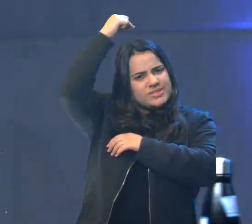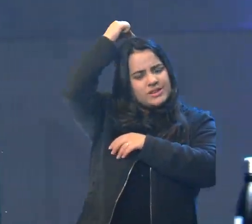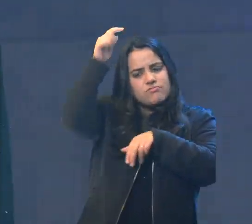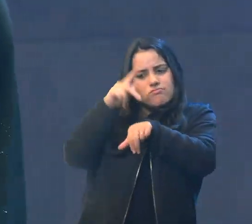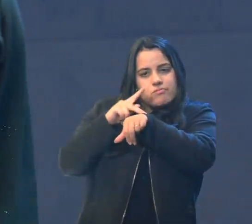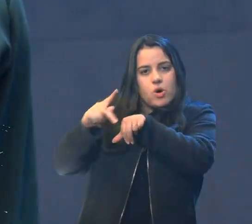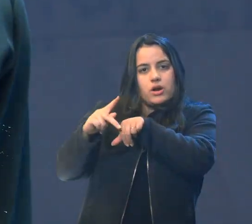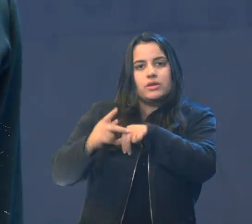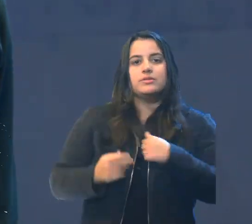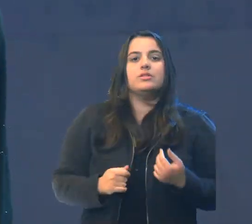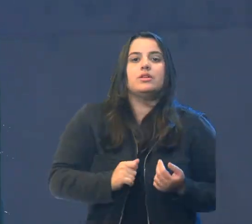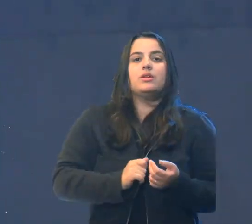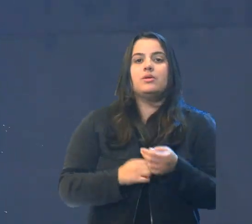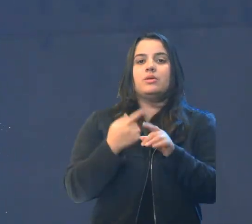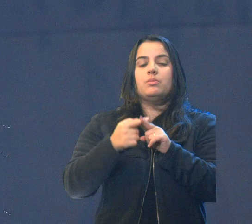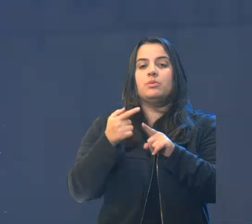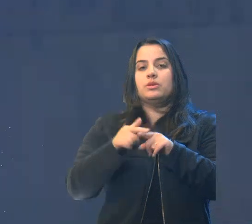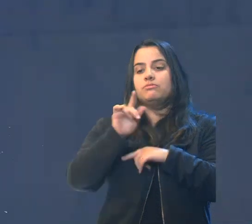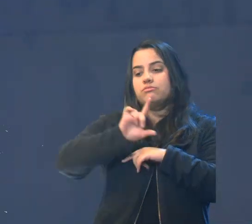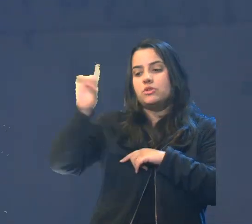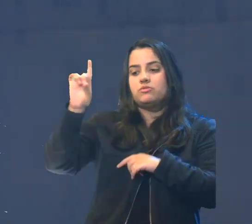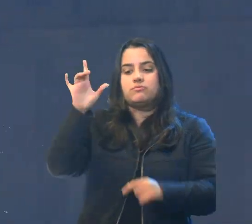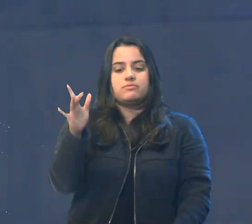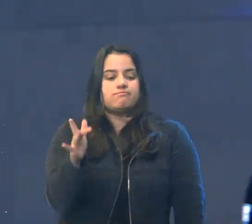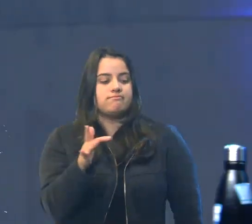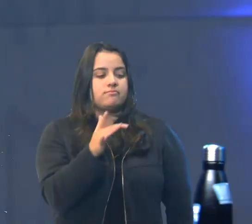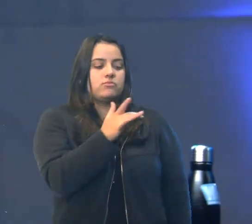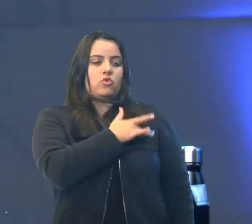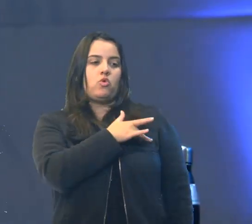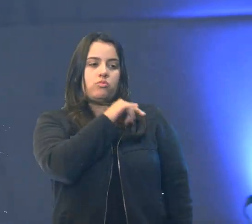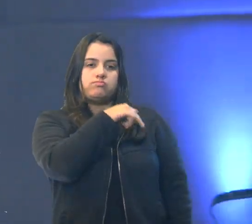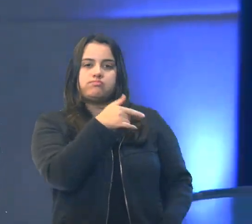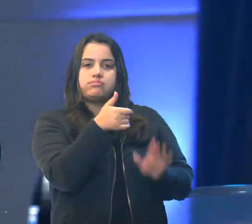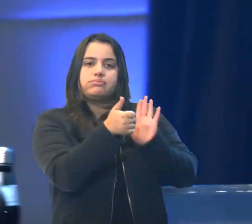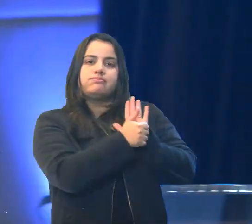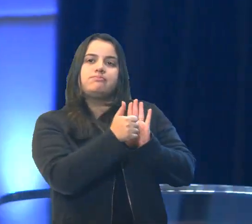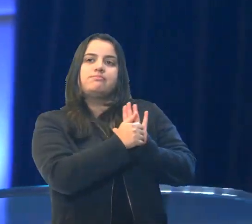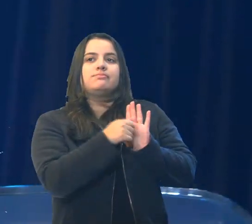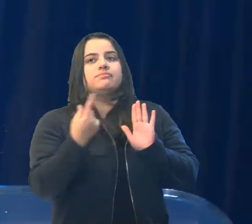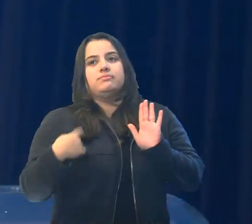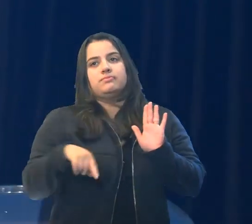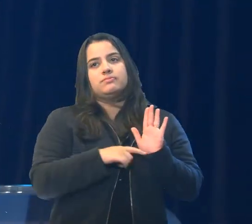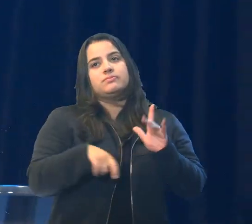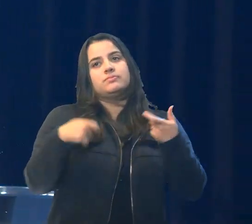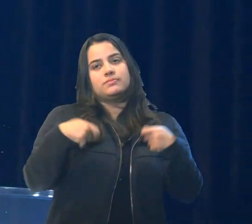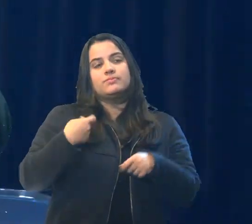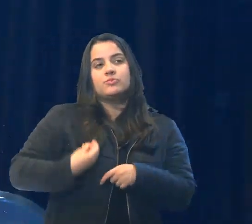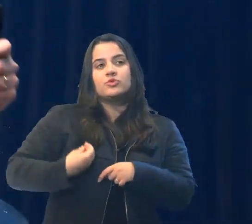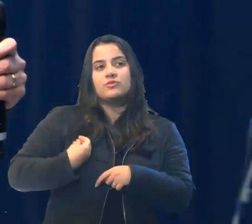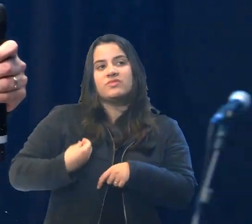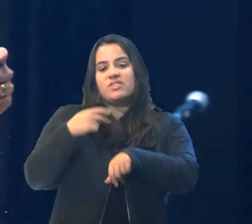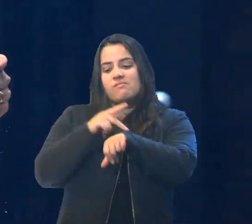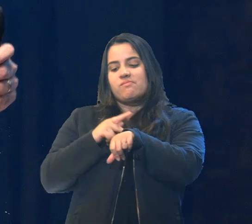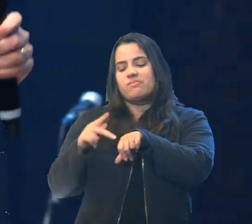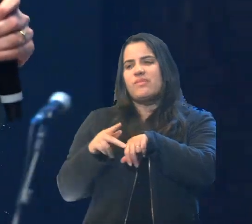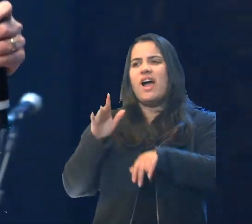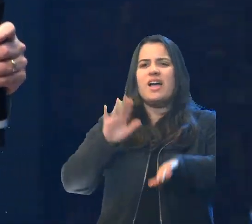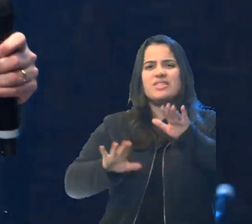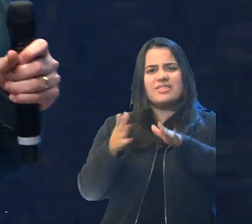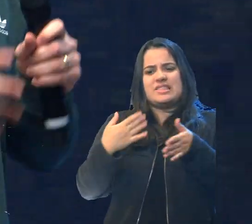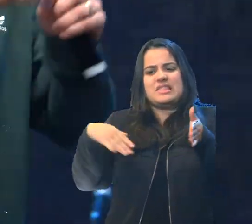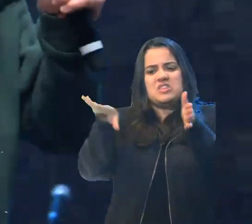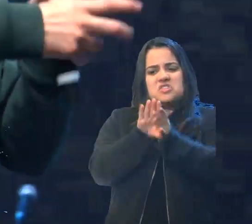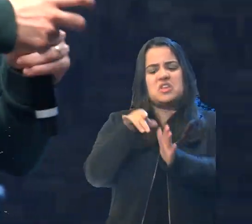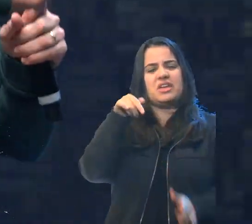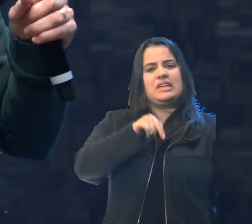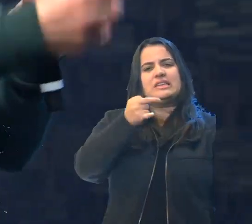coração da nossa igreja para a gente viver em santidade. E talvez você está vindo aqui pela primeira vez, quando você pensa em santo, você já